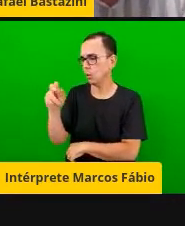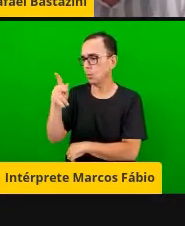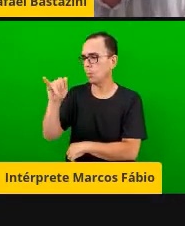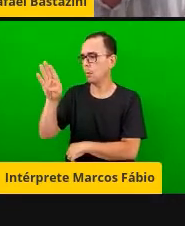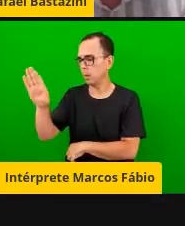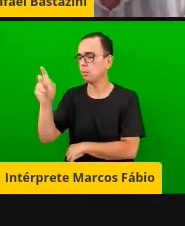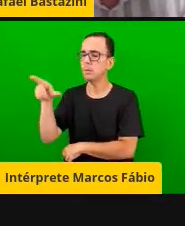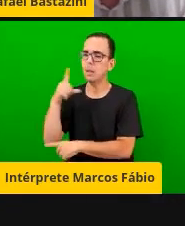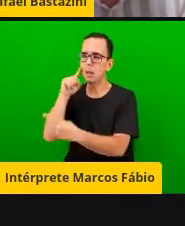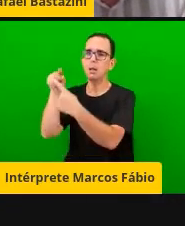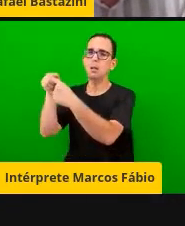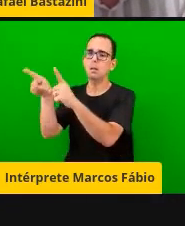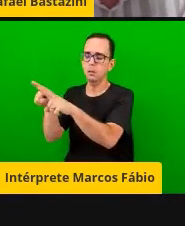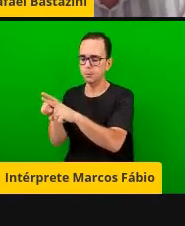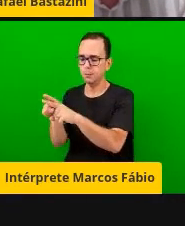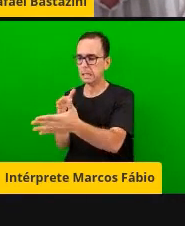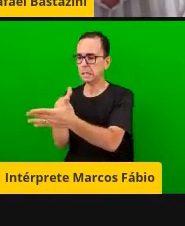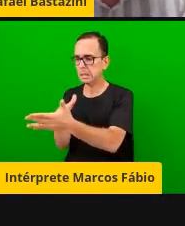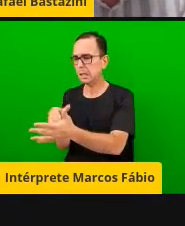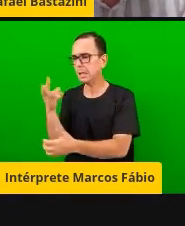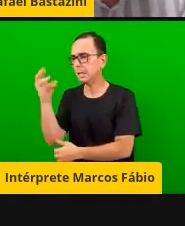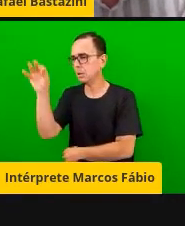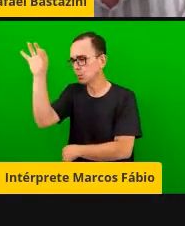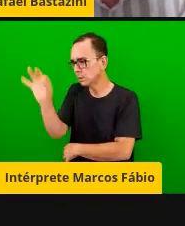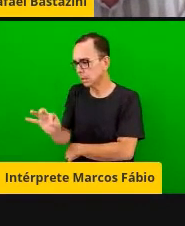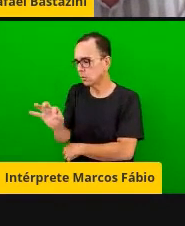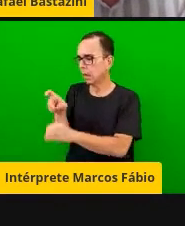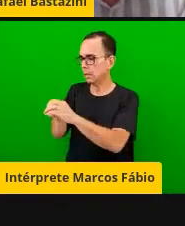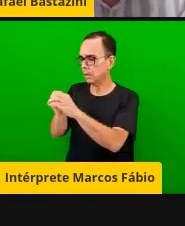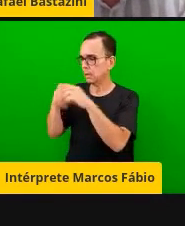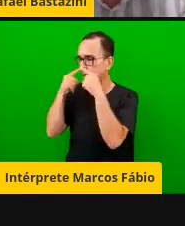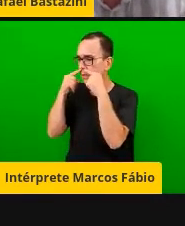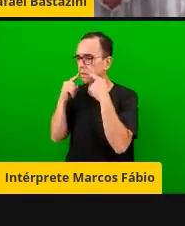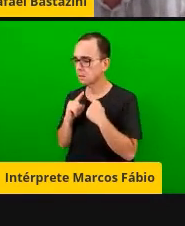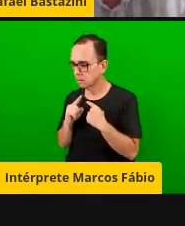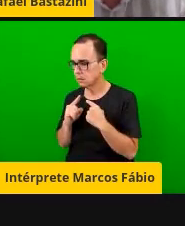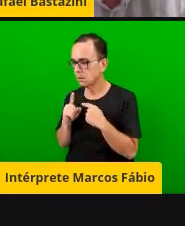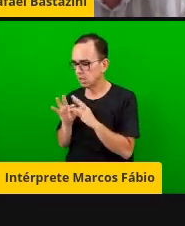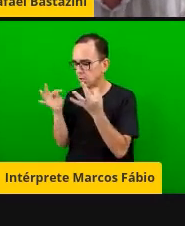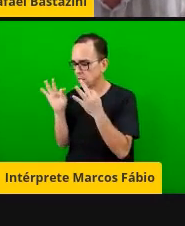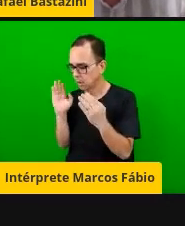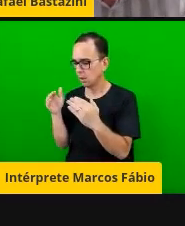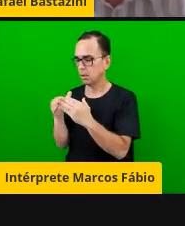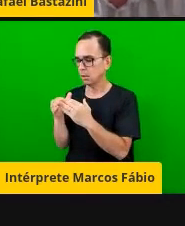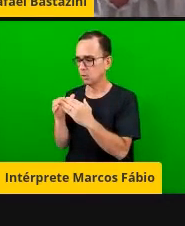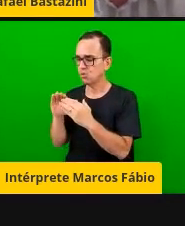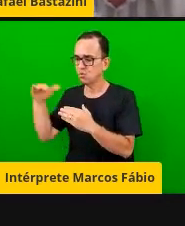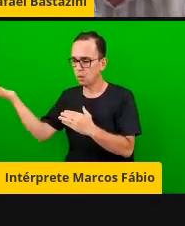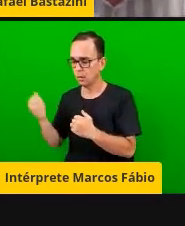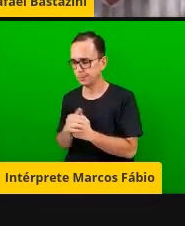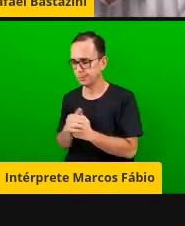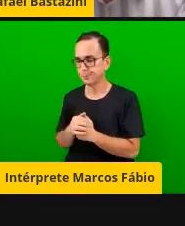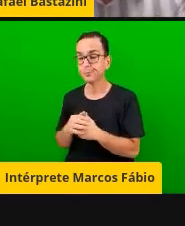desenvolvimento. Limitar em até 30% a dependência da China em relação às tecnologias importadas. E aqui a gente pode